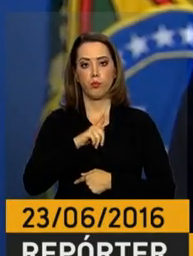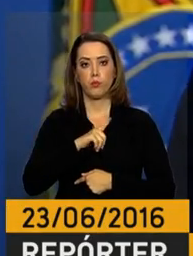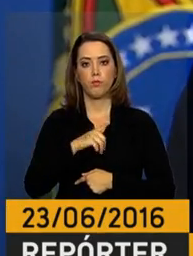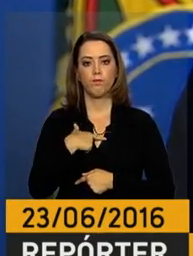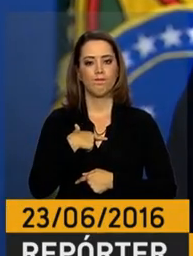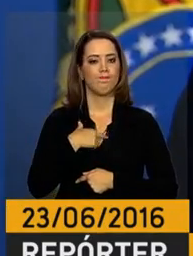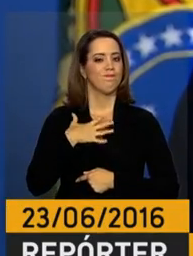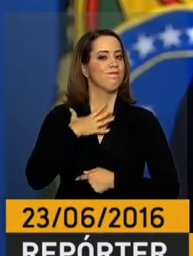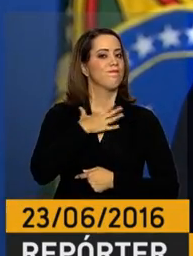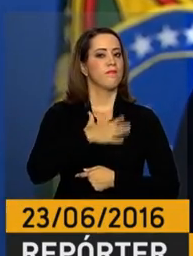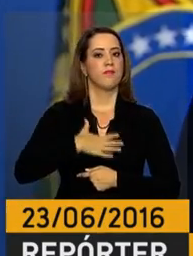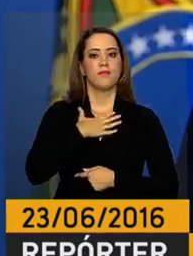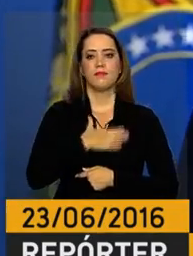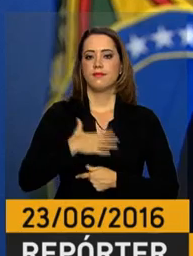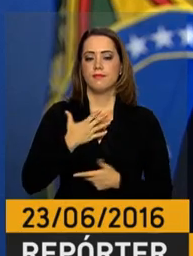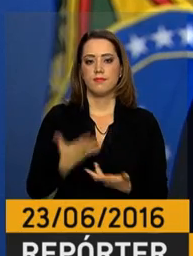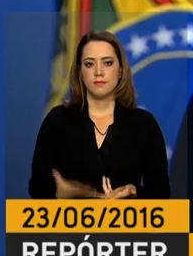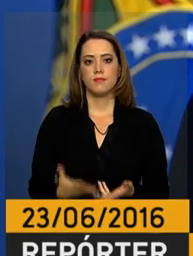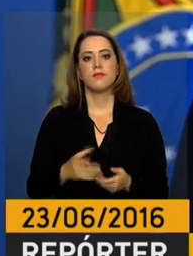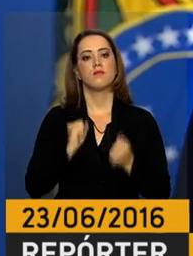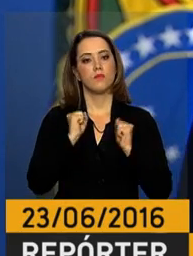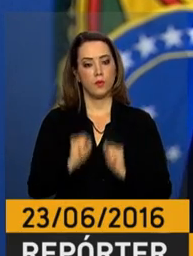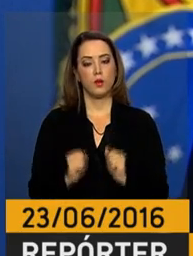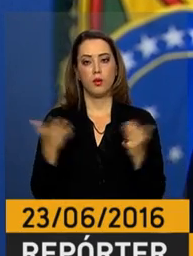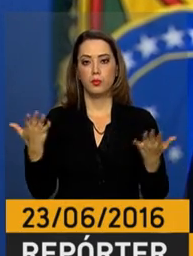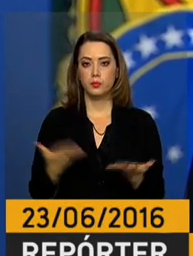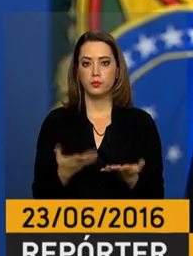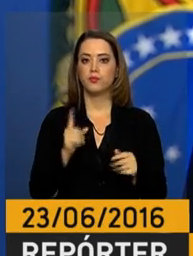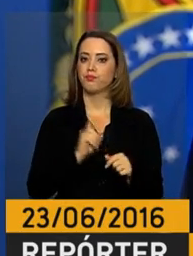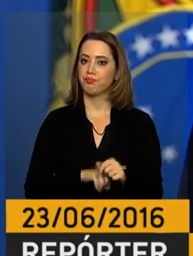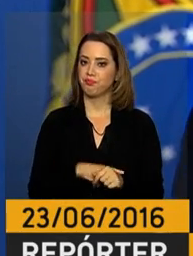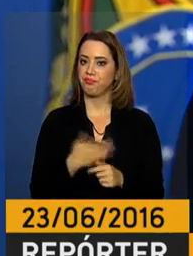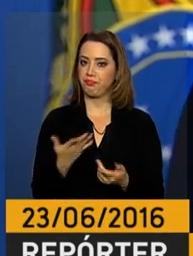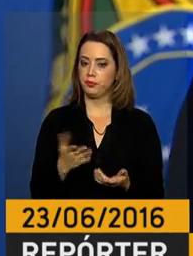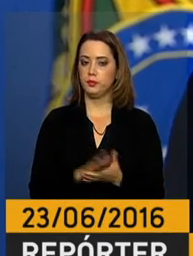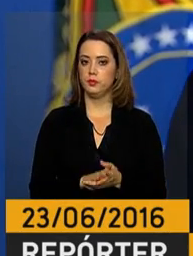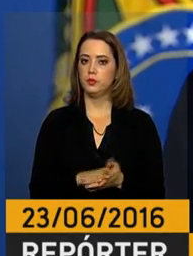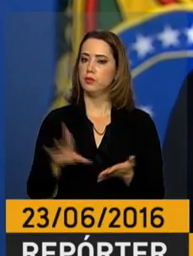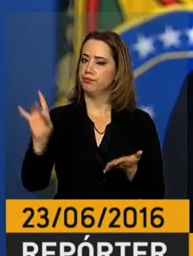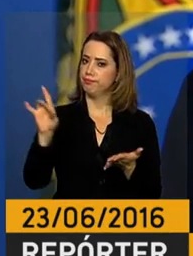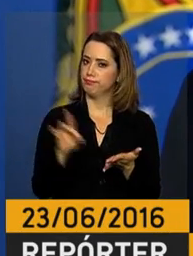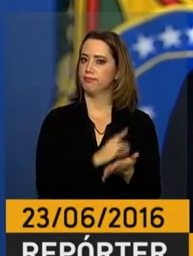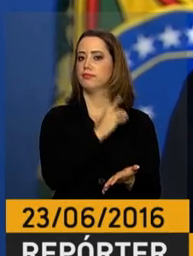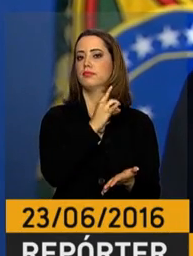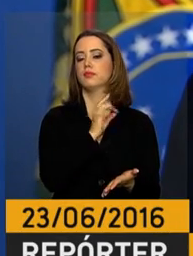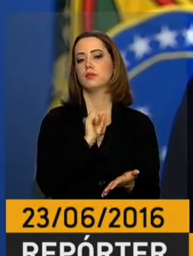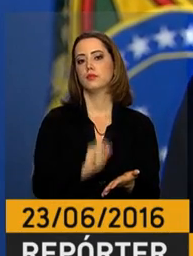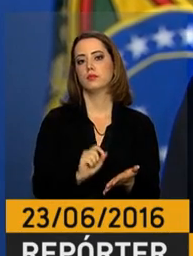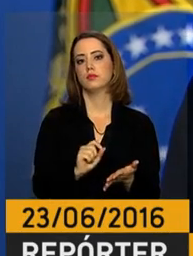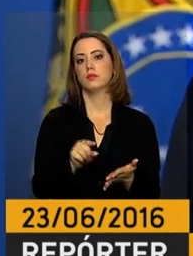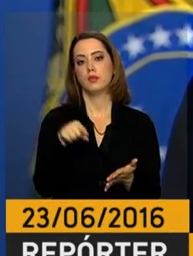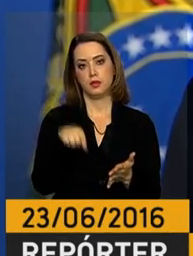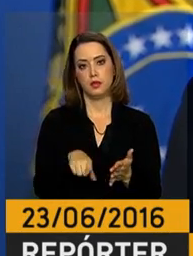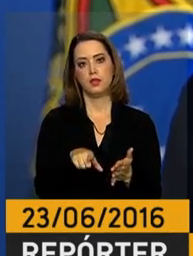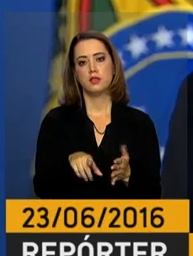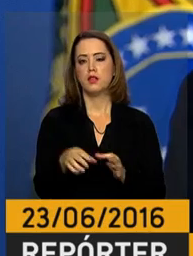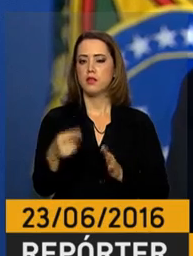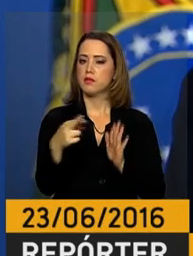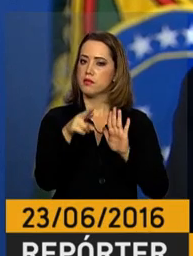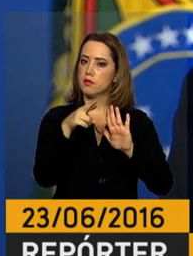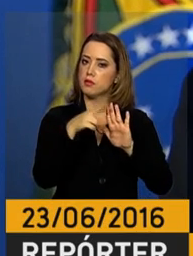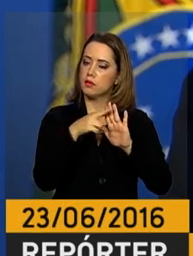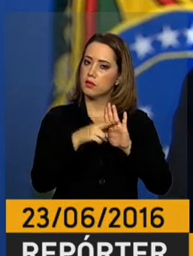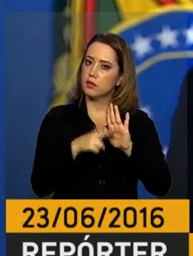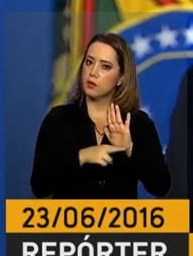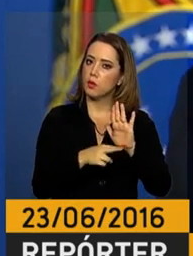prazer extraordinário em poder neste momento sancionar esta regulamentação do